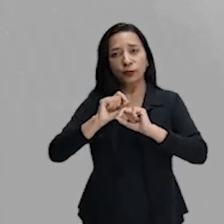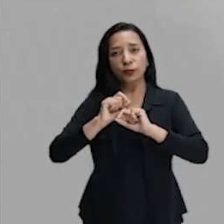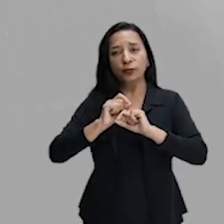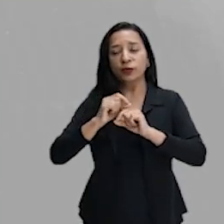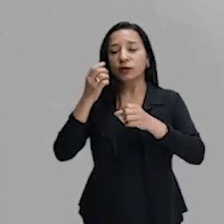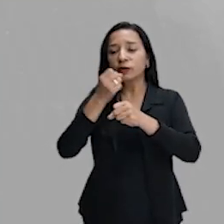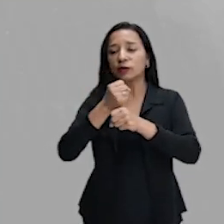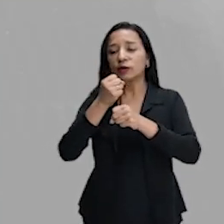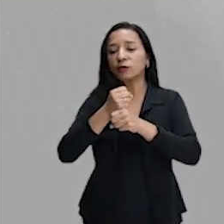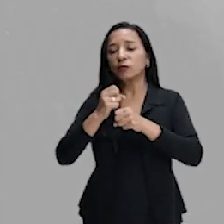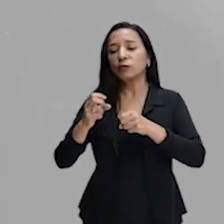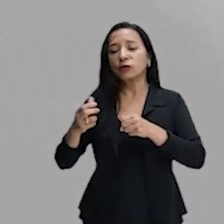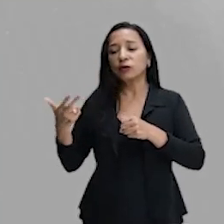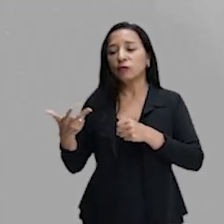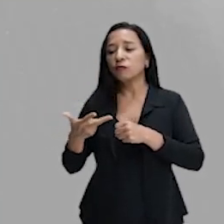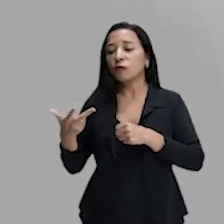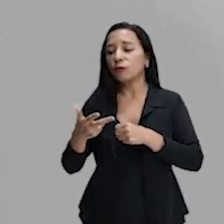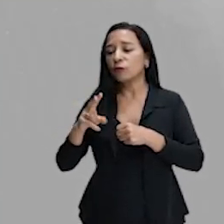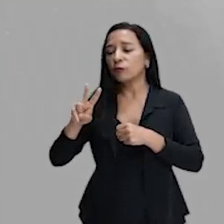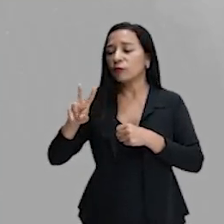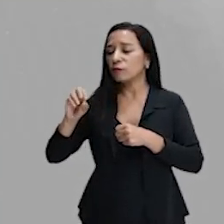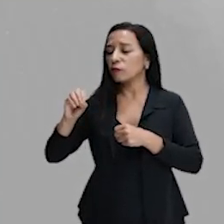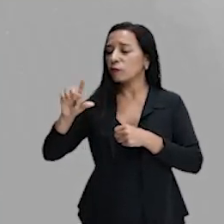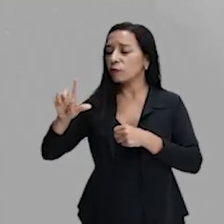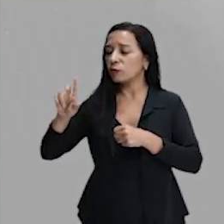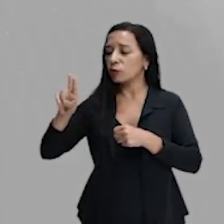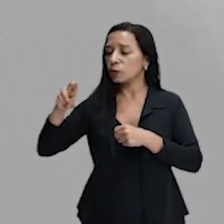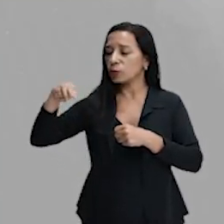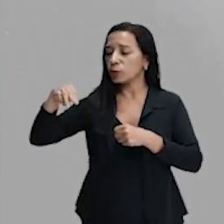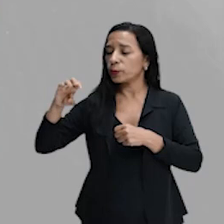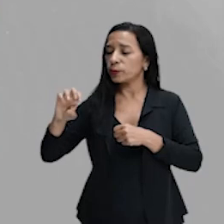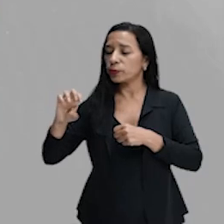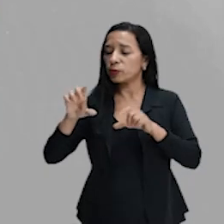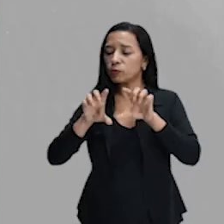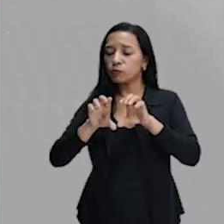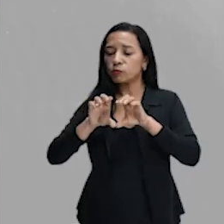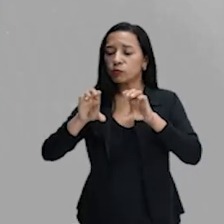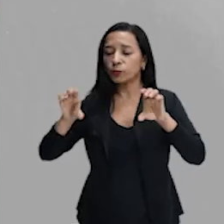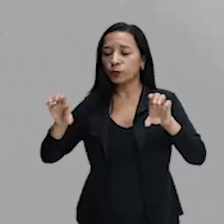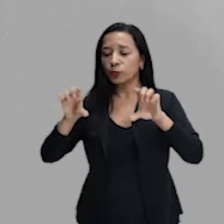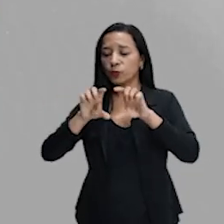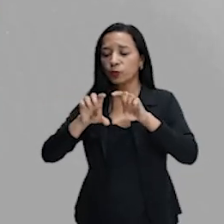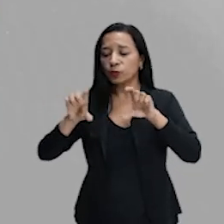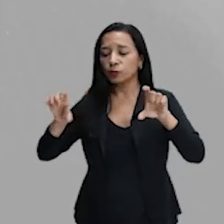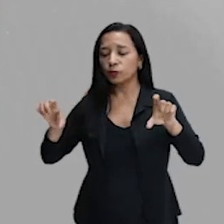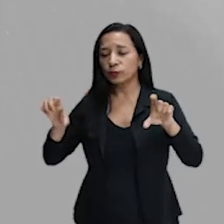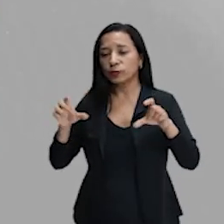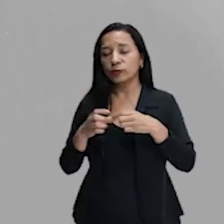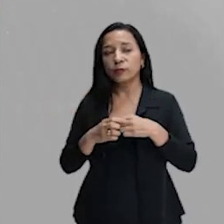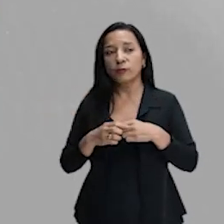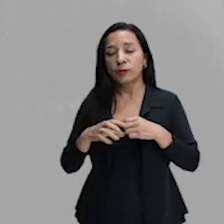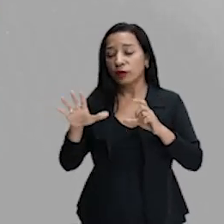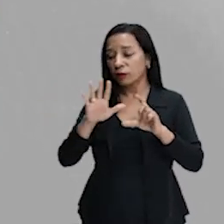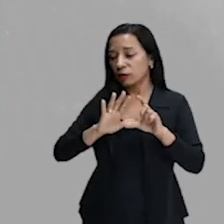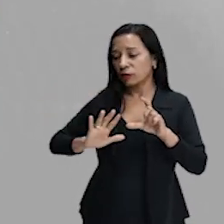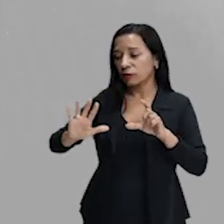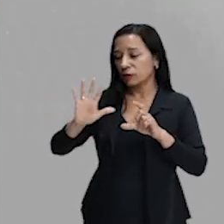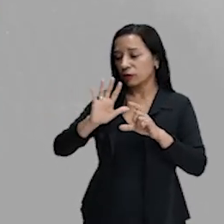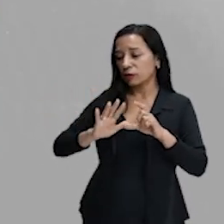vai calcular o volume Não é isso então o volume vai ser área da base que